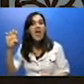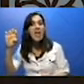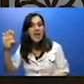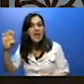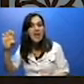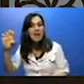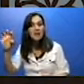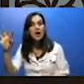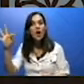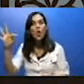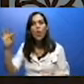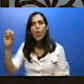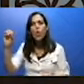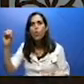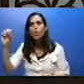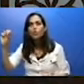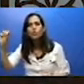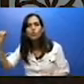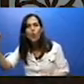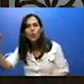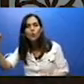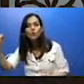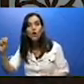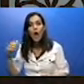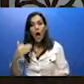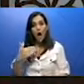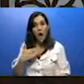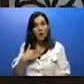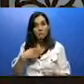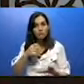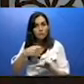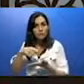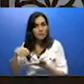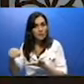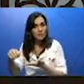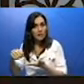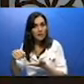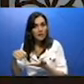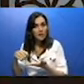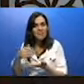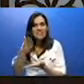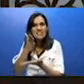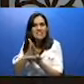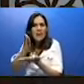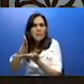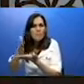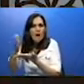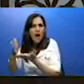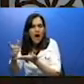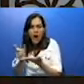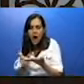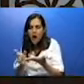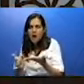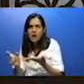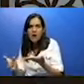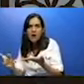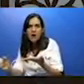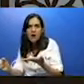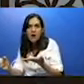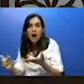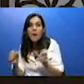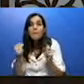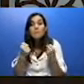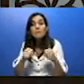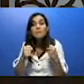barretos quando eu vou escrever isso separar essa sílabas eu tenho que